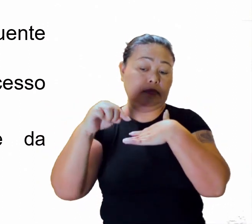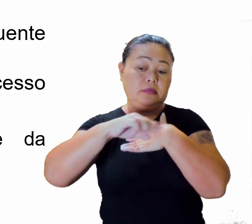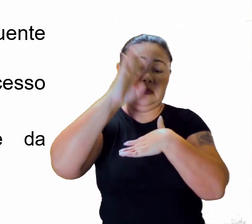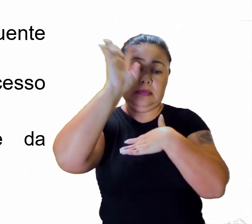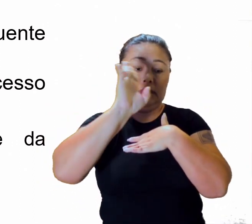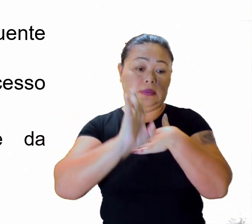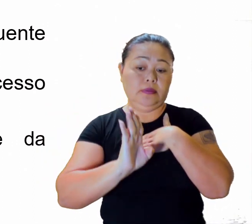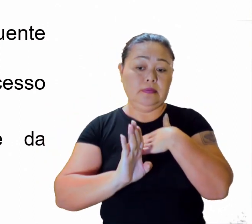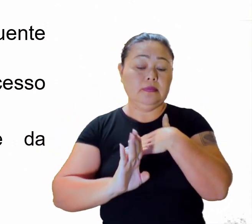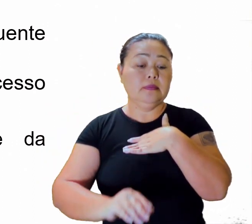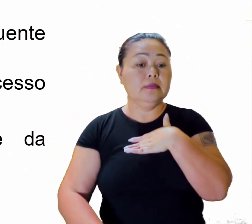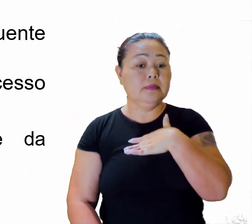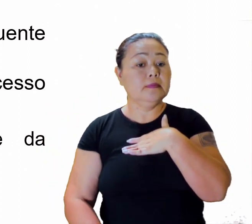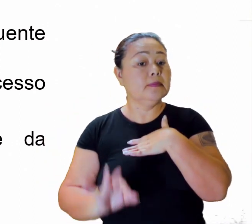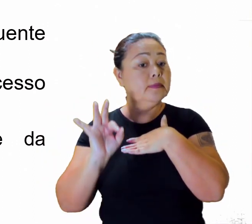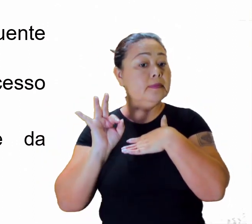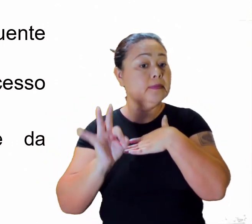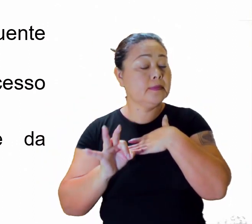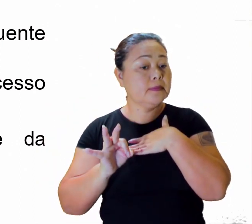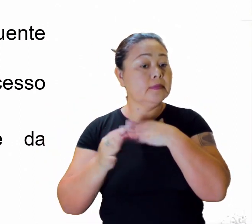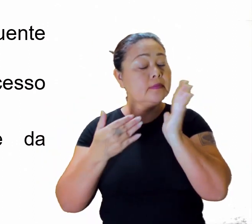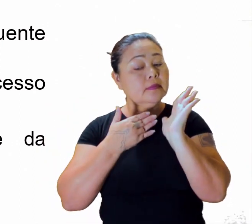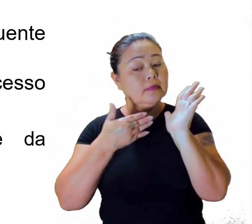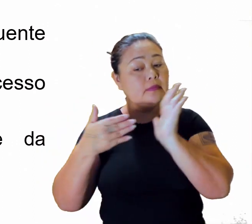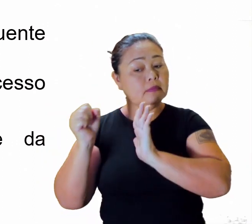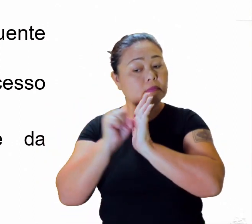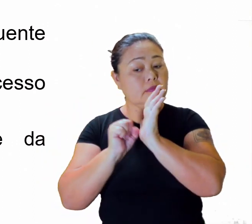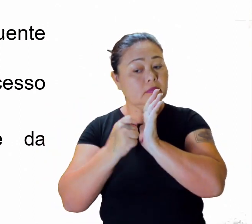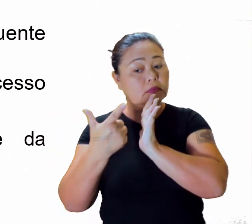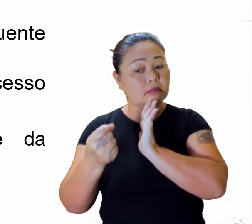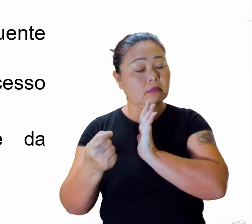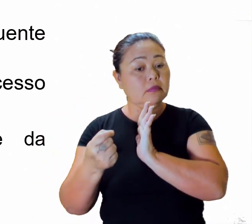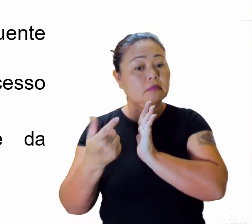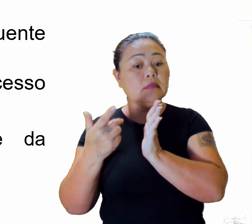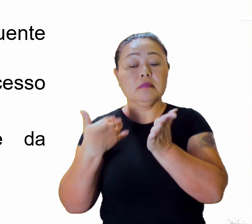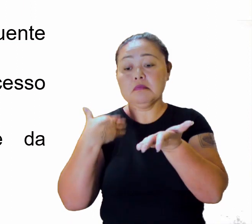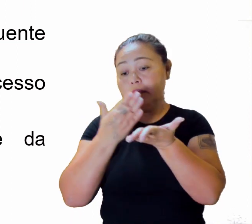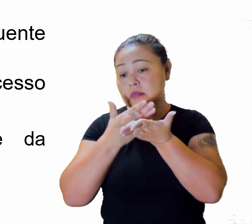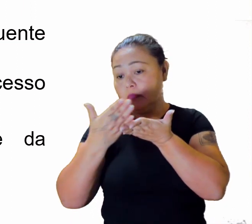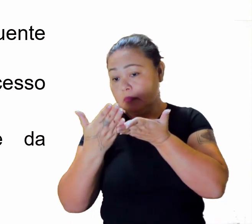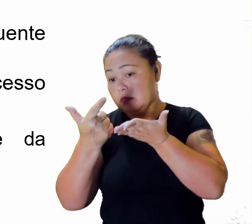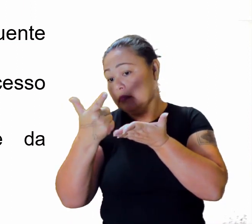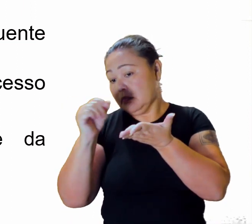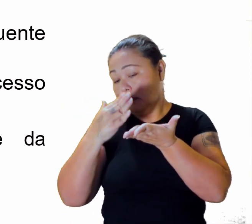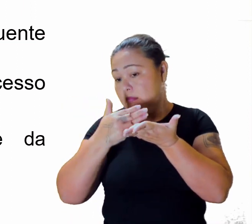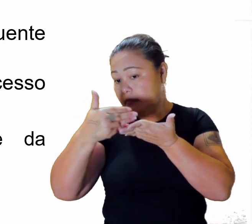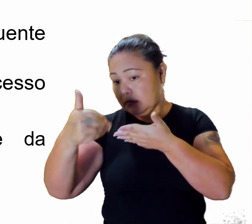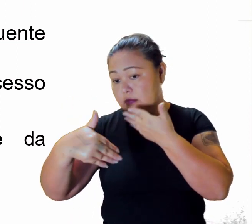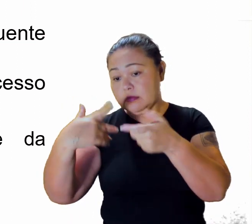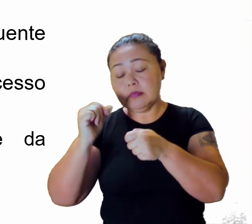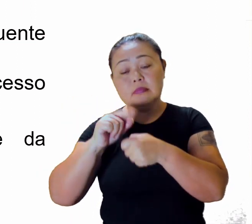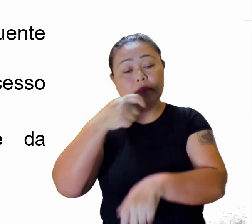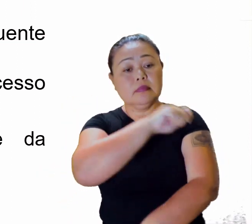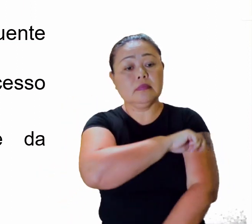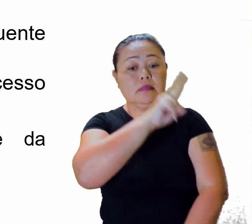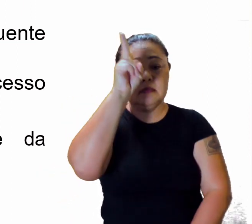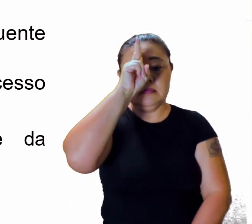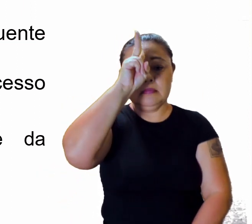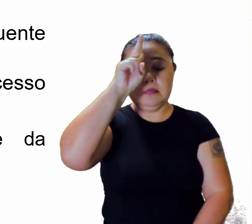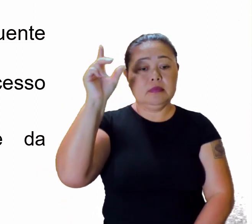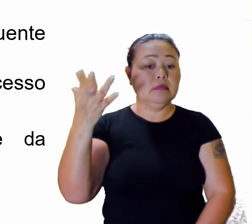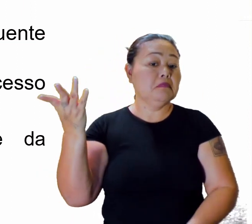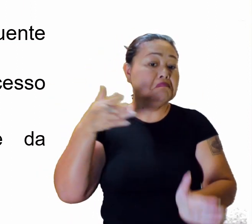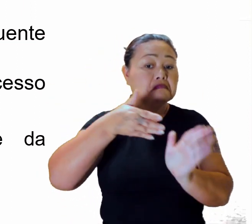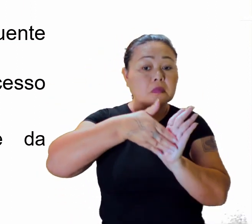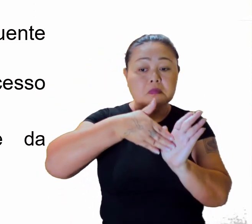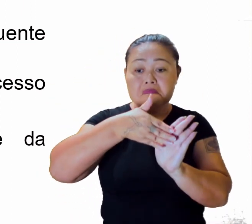Brasil, certo? Certo. No longo aí do século XX, que é metade do século XX em diante. Nossos alunos vão lembrar que a gente não falou de ferrovias,